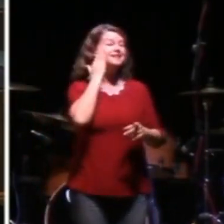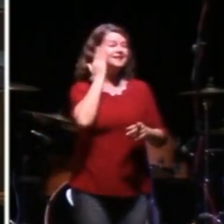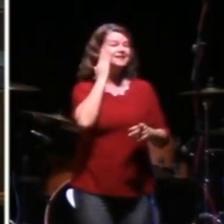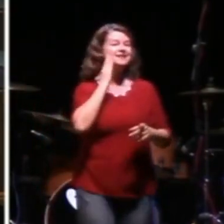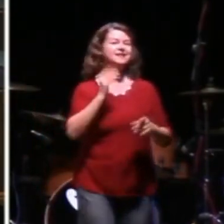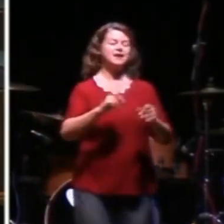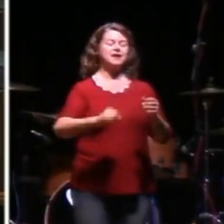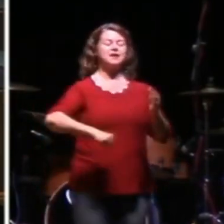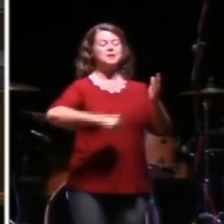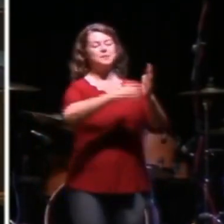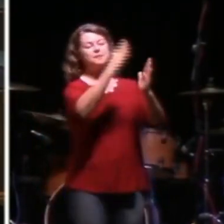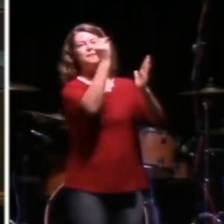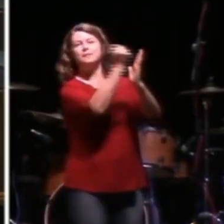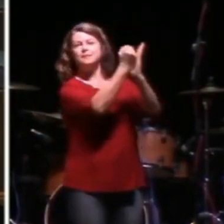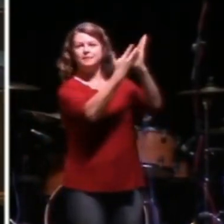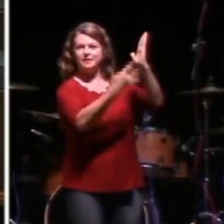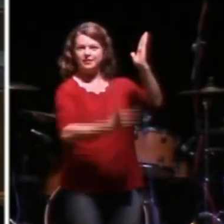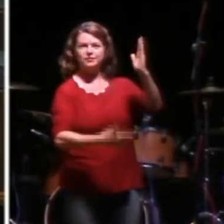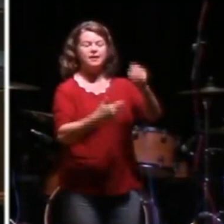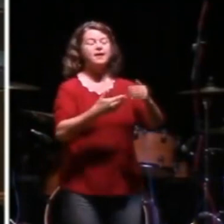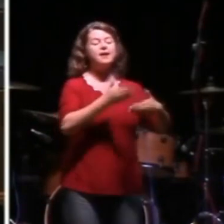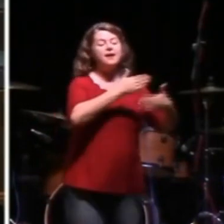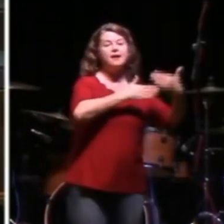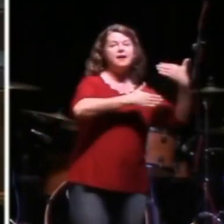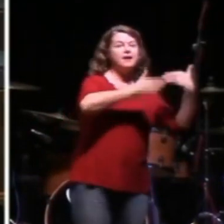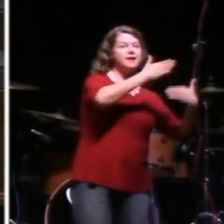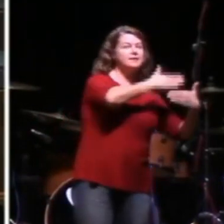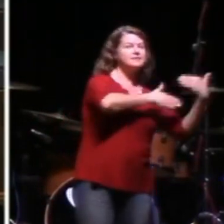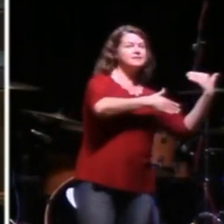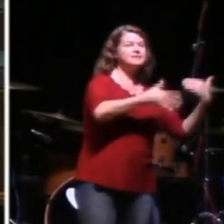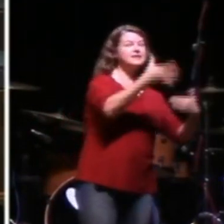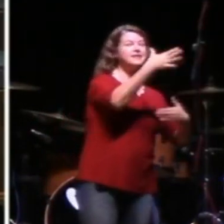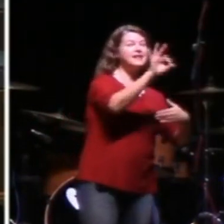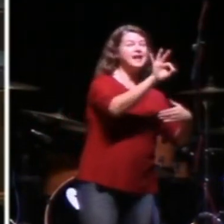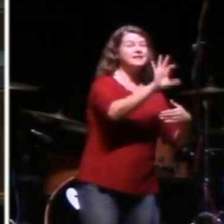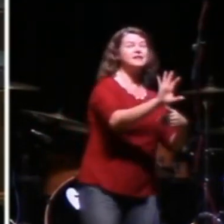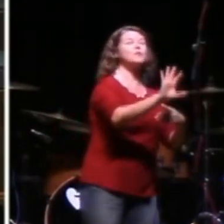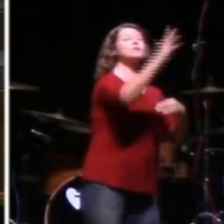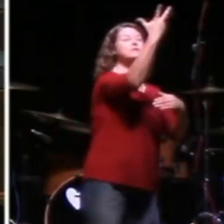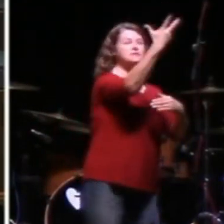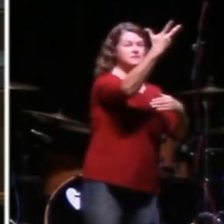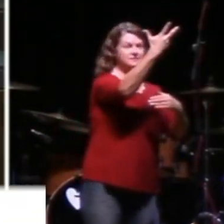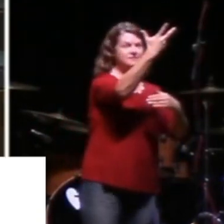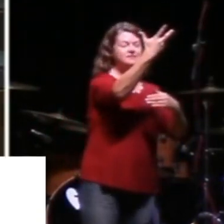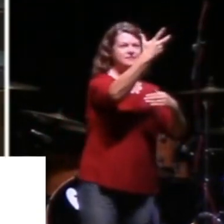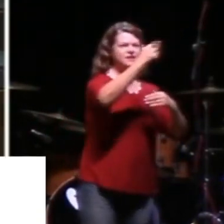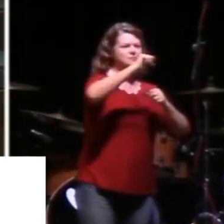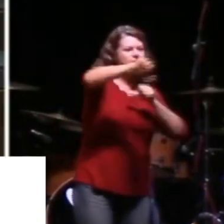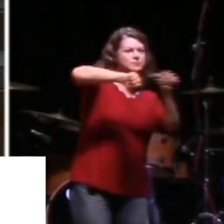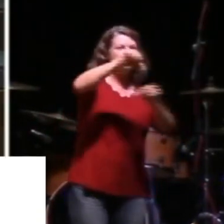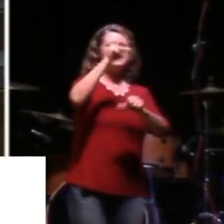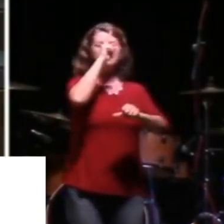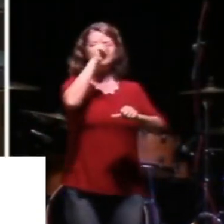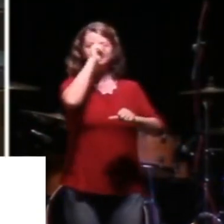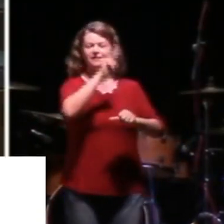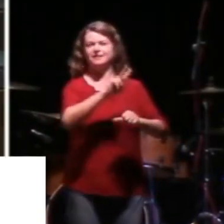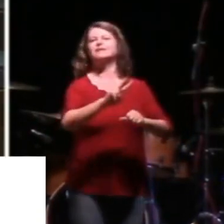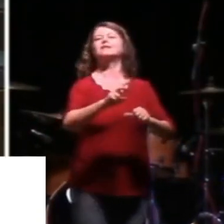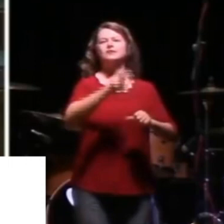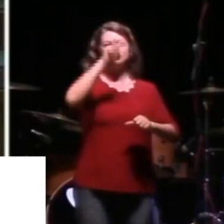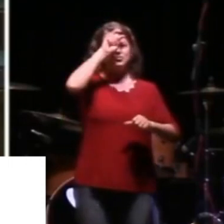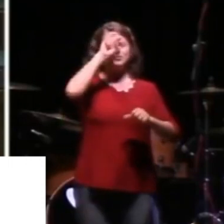que vão mudar a história do egito e especialmente mudar a história de israel você está na igreja